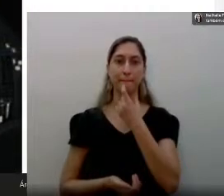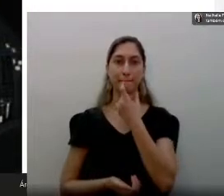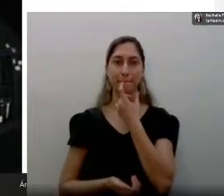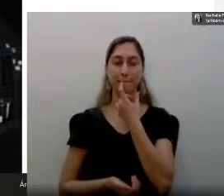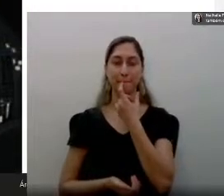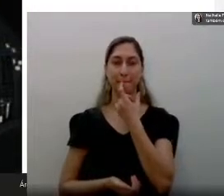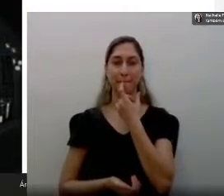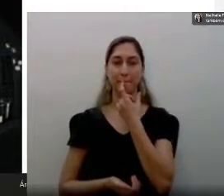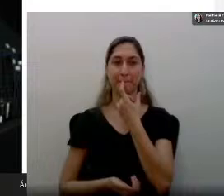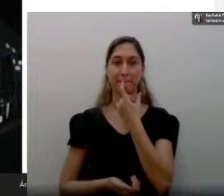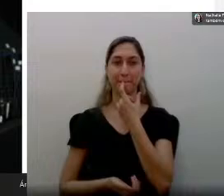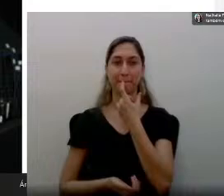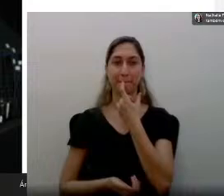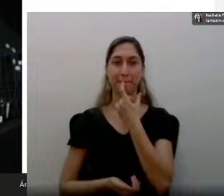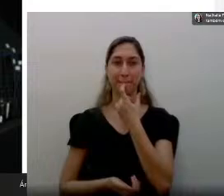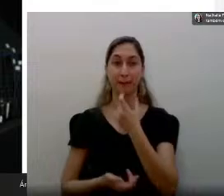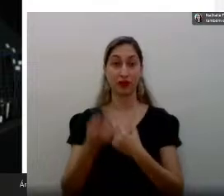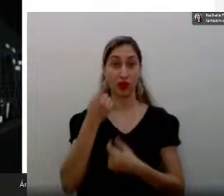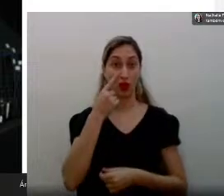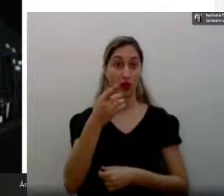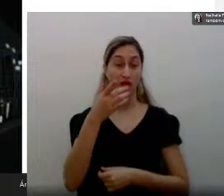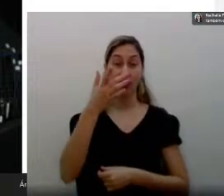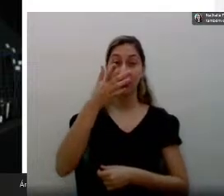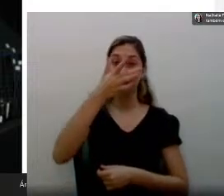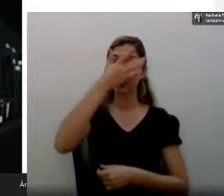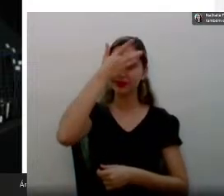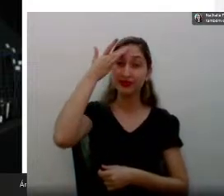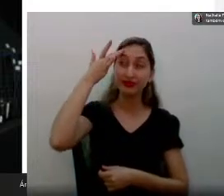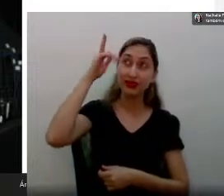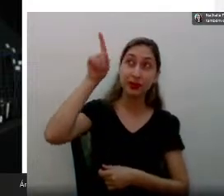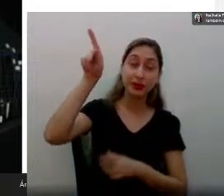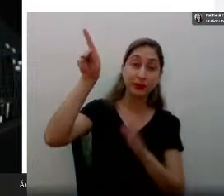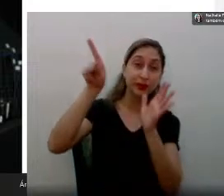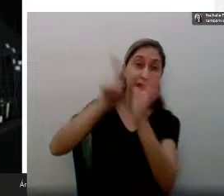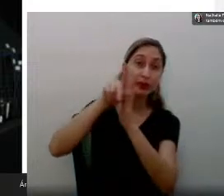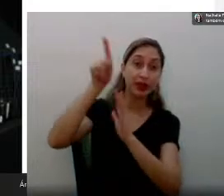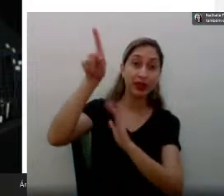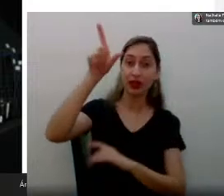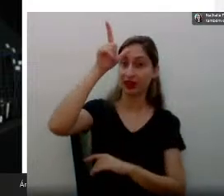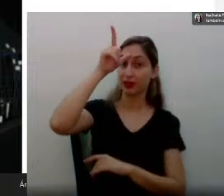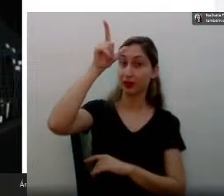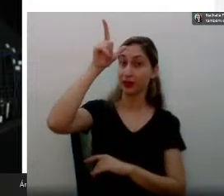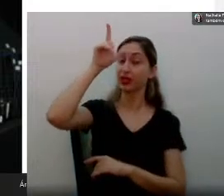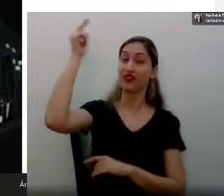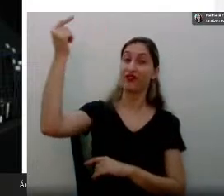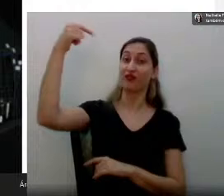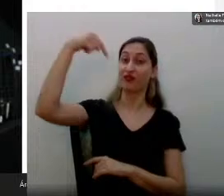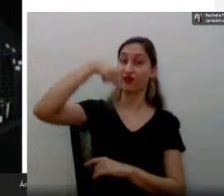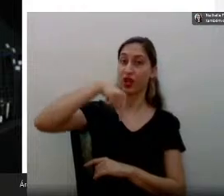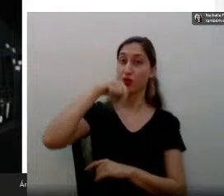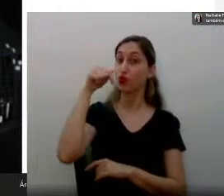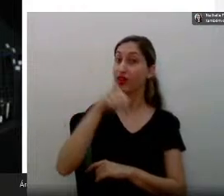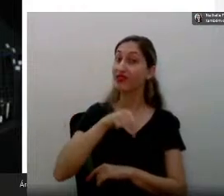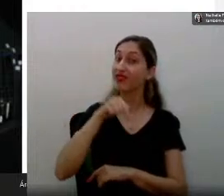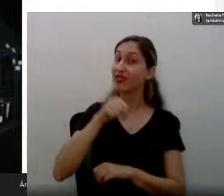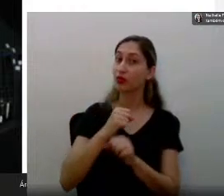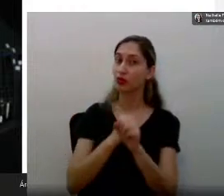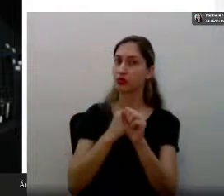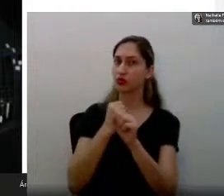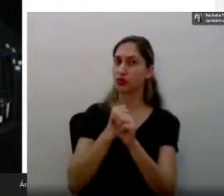então ver a galera das da Alemanha gente asais eles são é o primeiro planetário dele